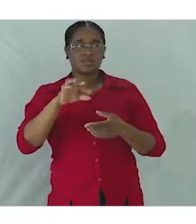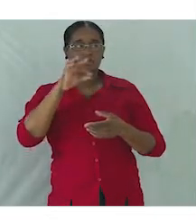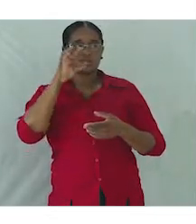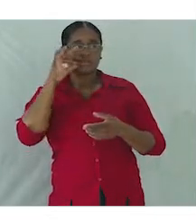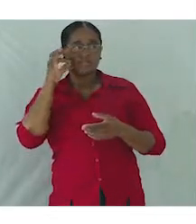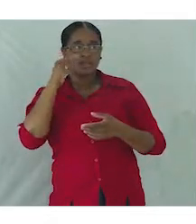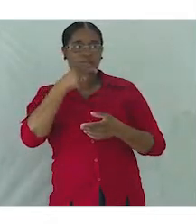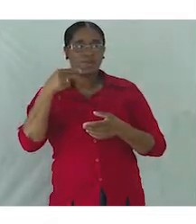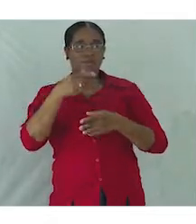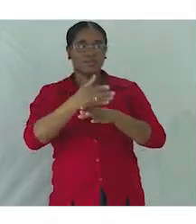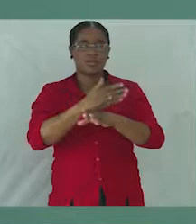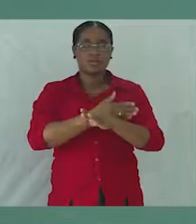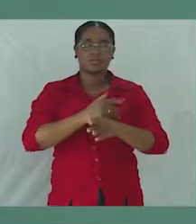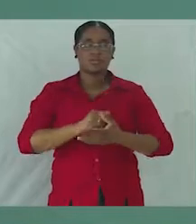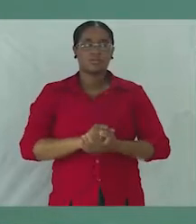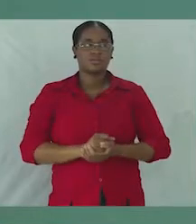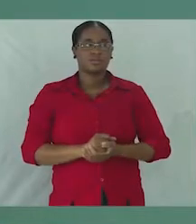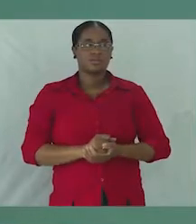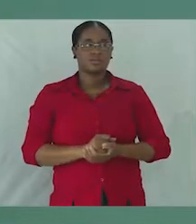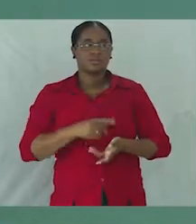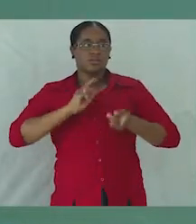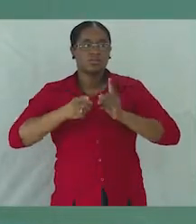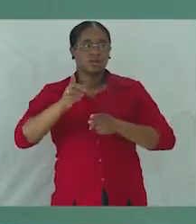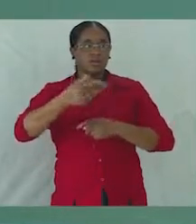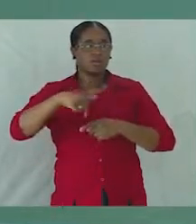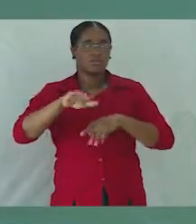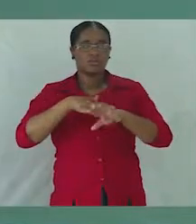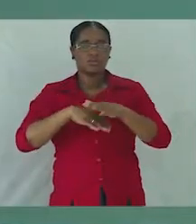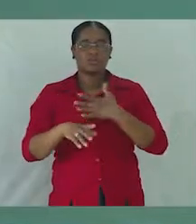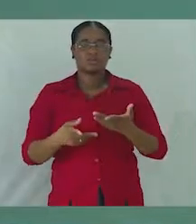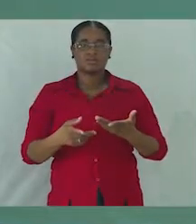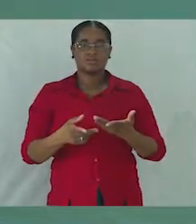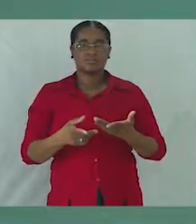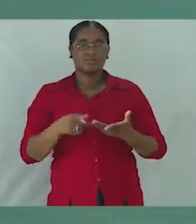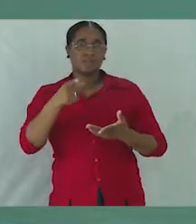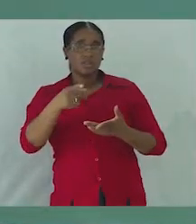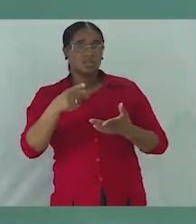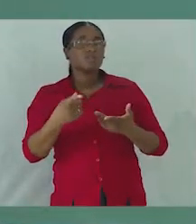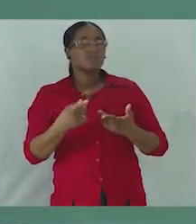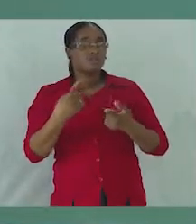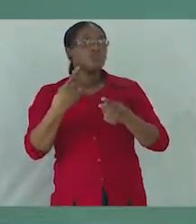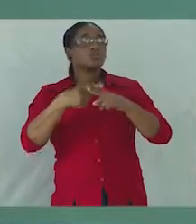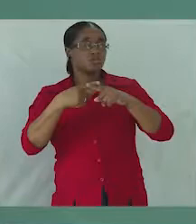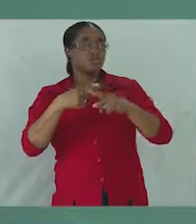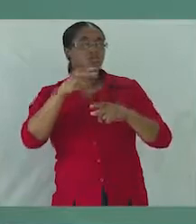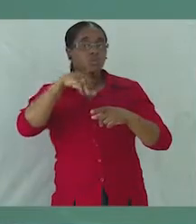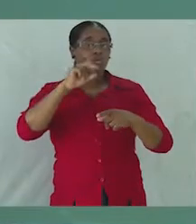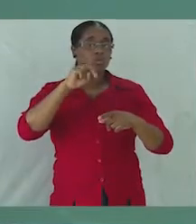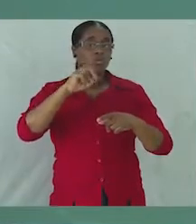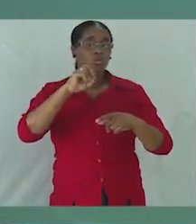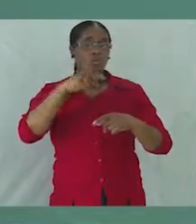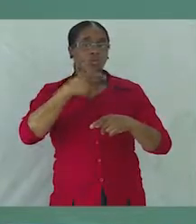menos antes. O que é que vamos fazer? Vocês estão a ver isso? Isso é um produto notável, quadrado de